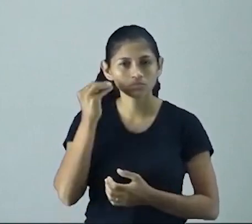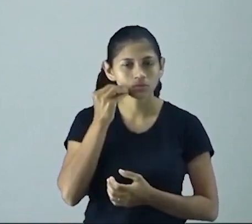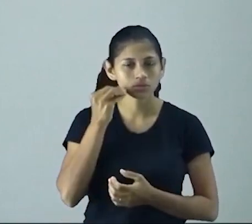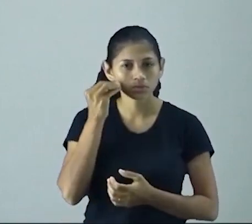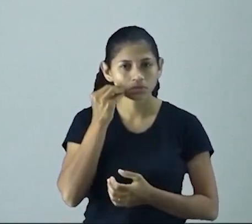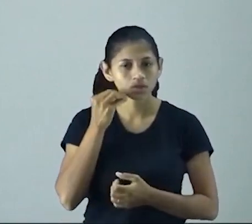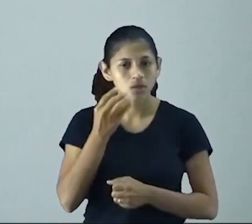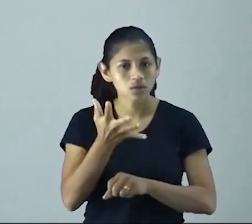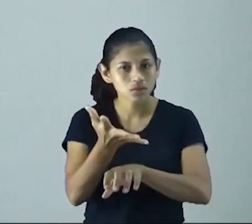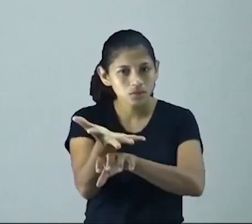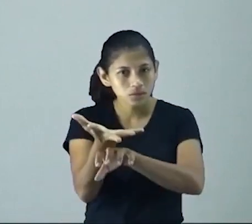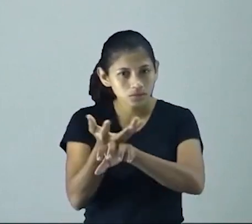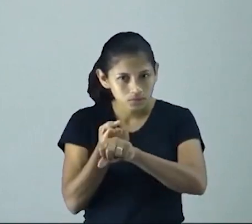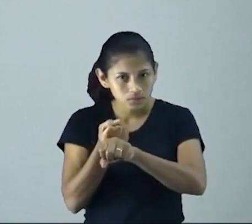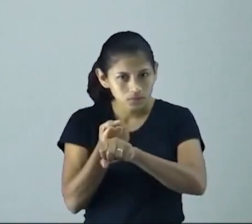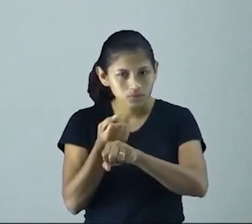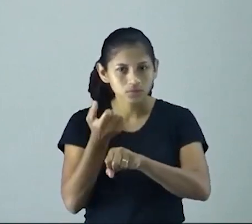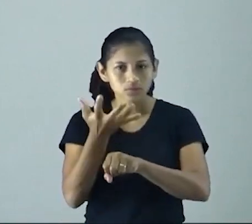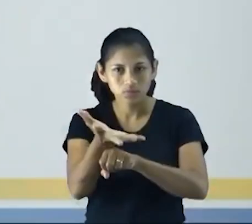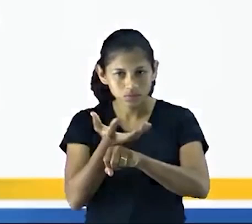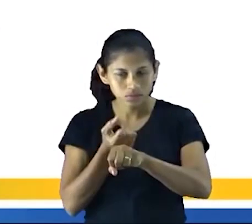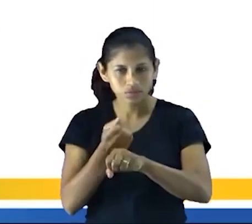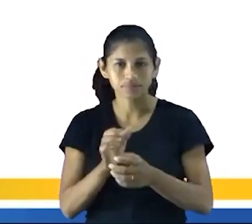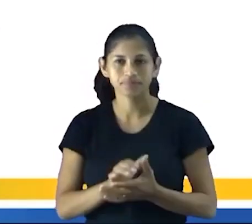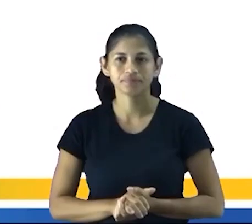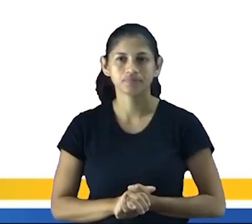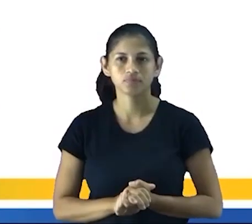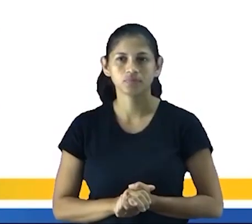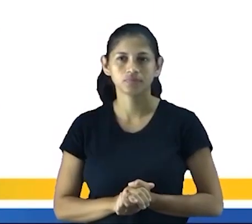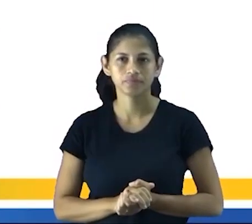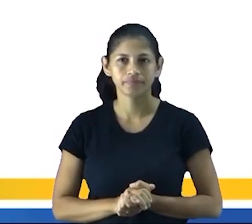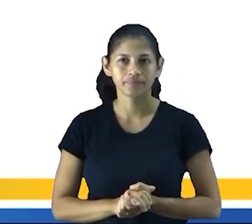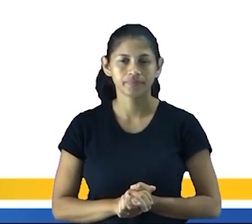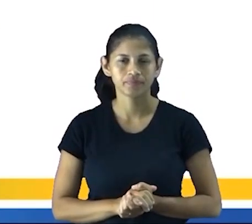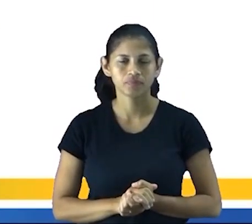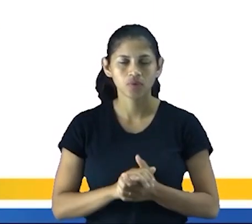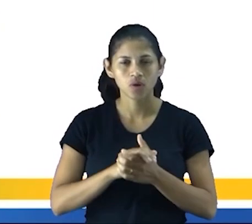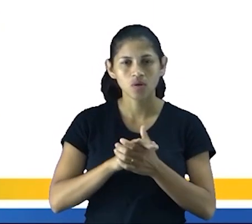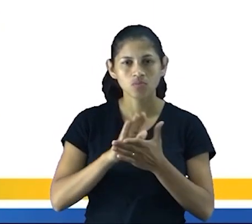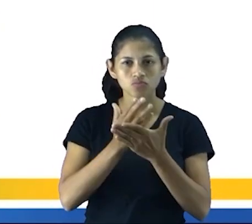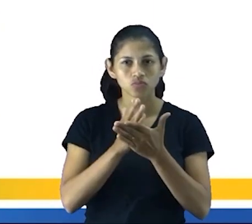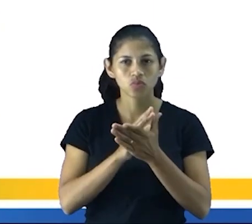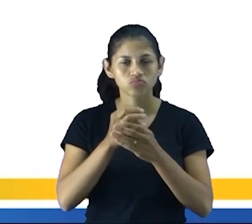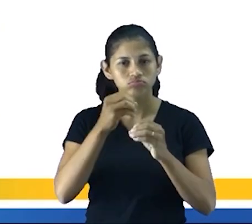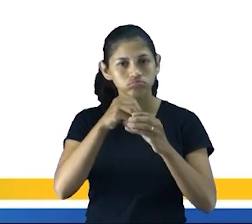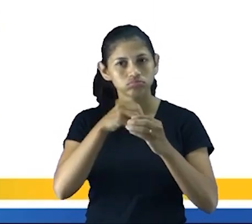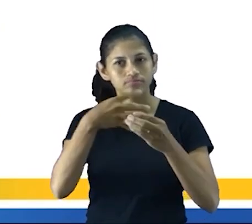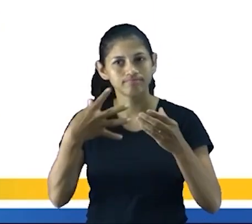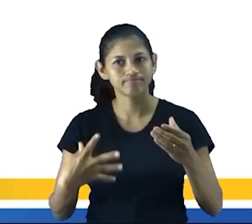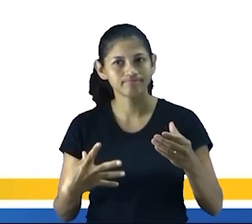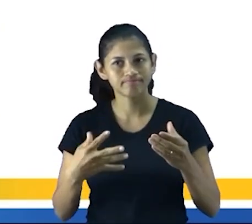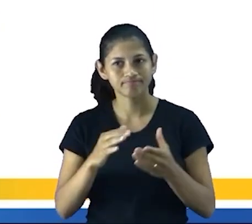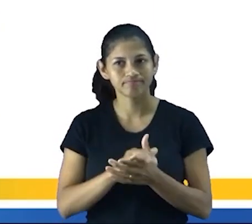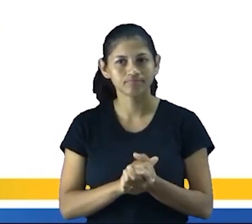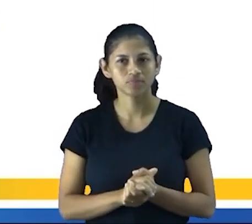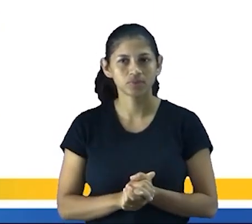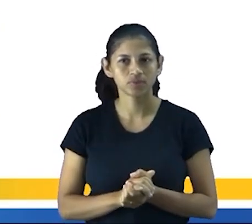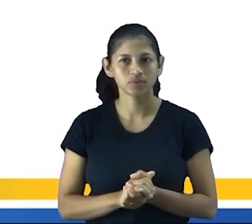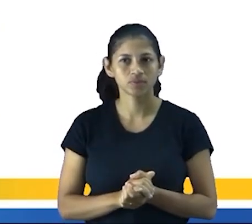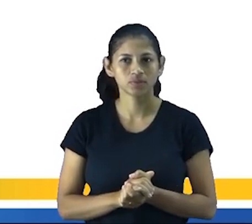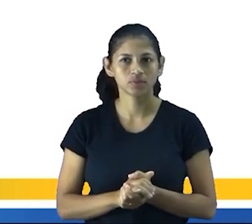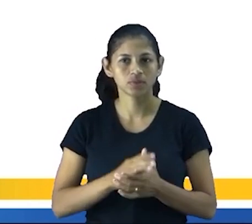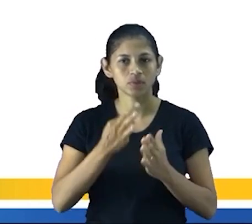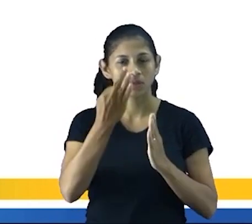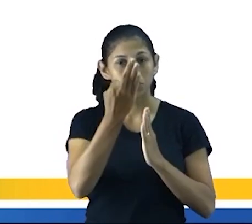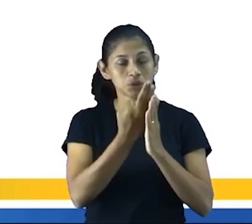tá bom? Vamos lá. Então, nós temos aqui algumas características da tipologia dissertativa. Textos escritos